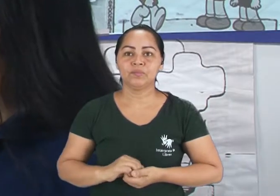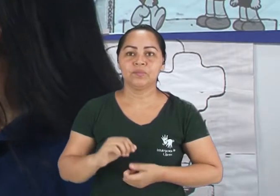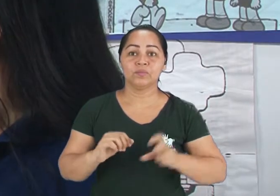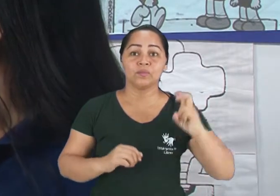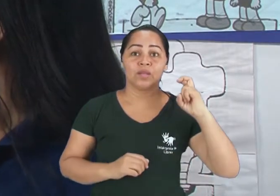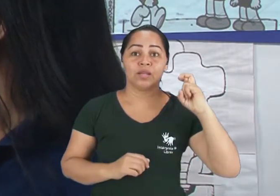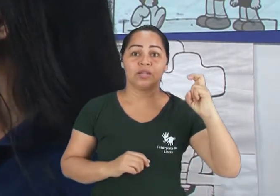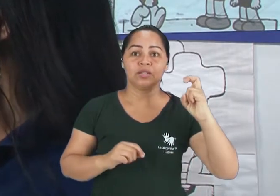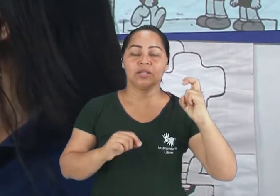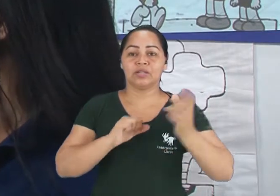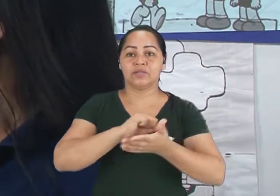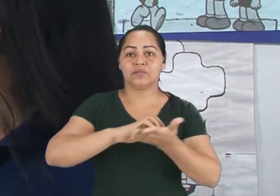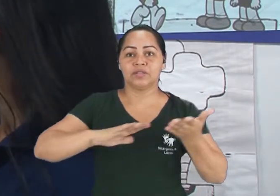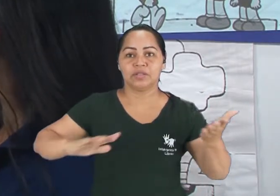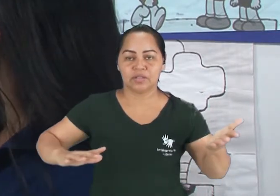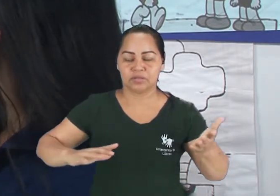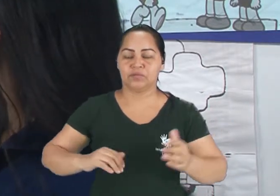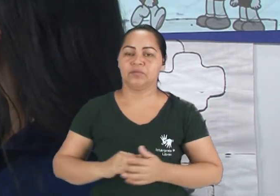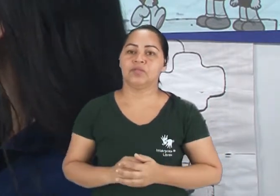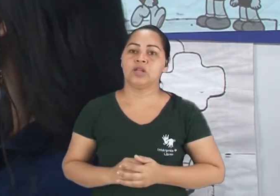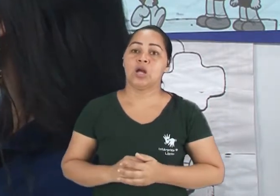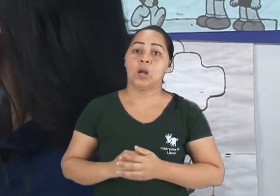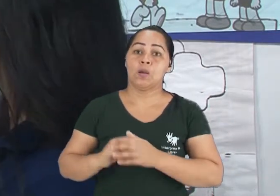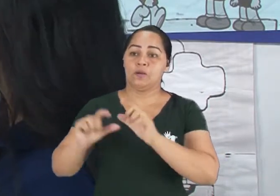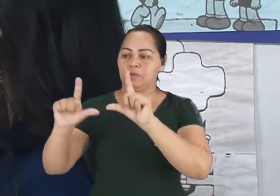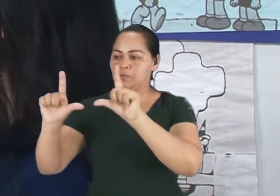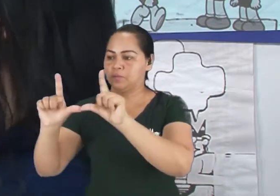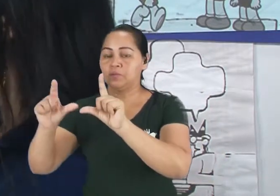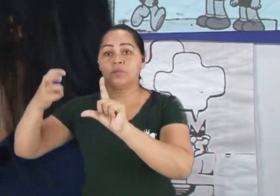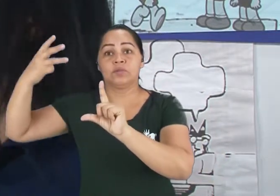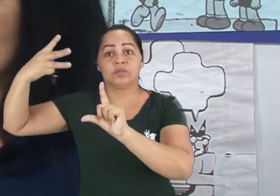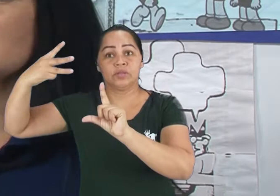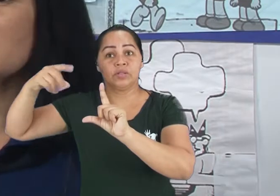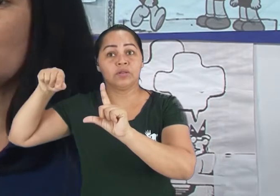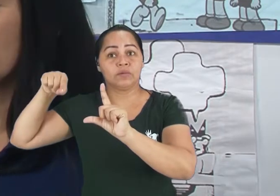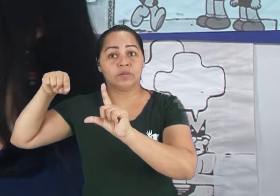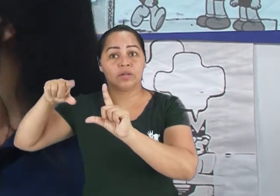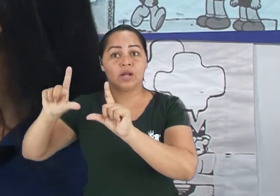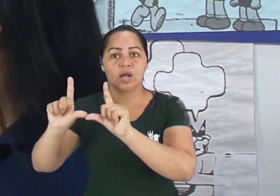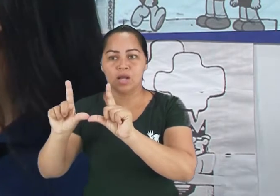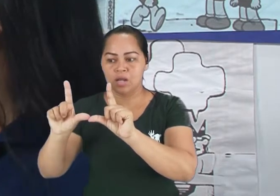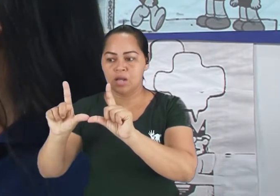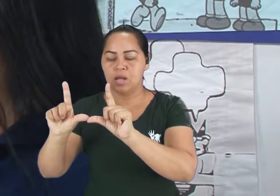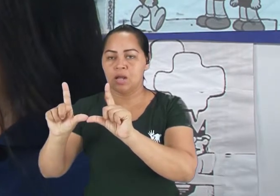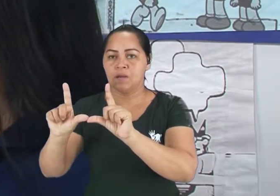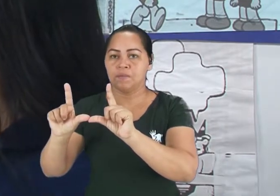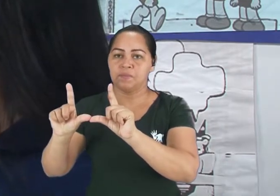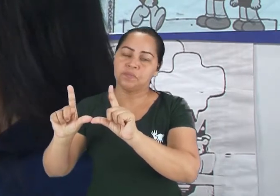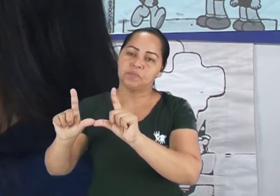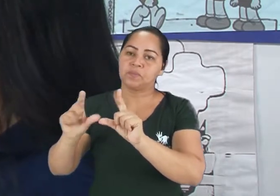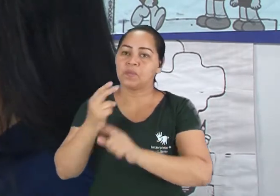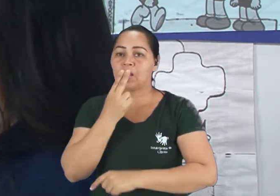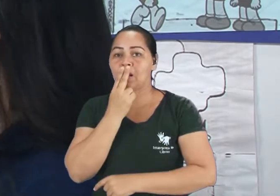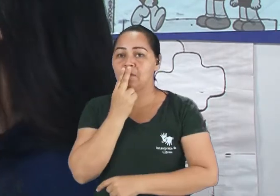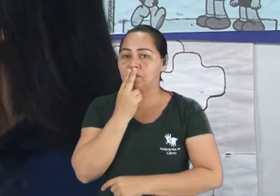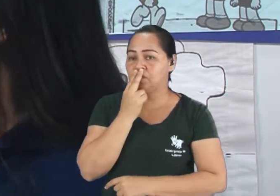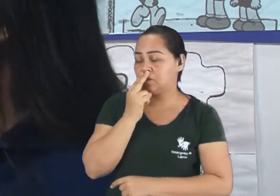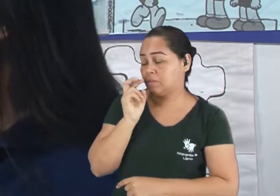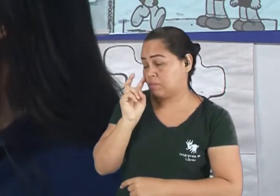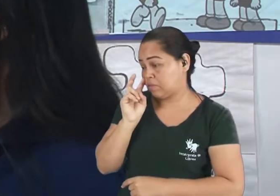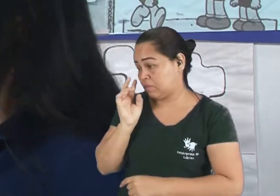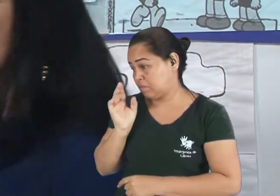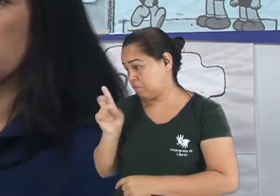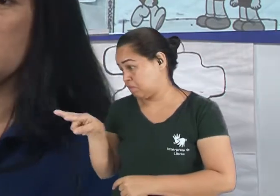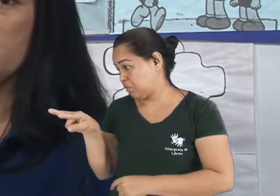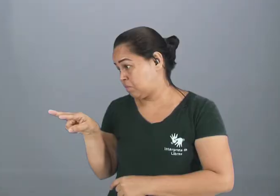5. No último quadrinho, Mônica surpreende o leitor com sua reação. Deu uma razão para ela não ter agido